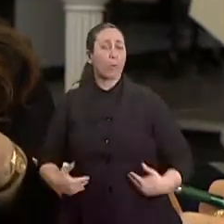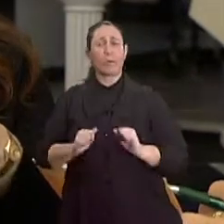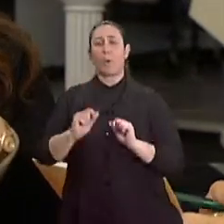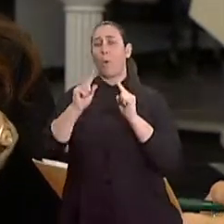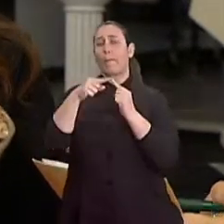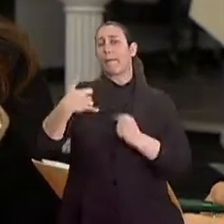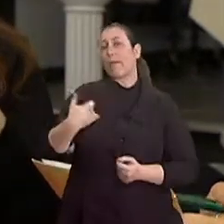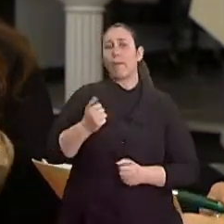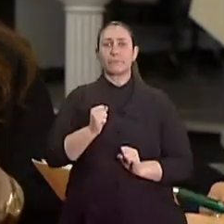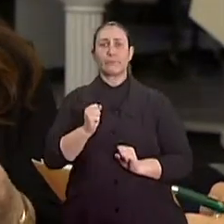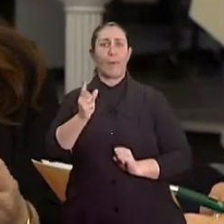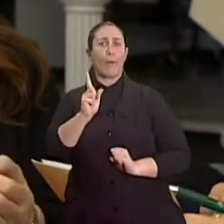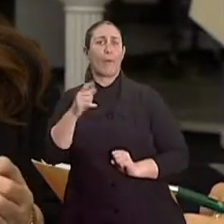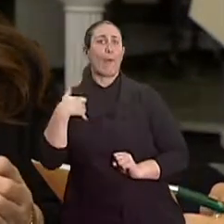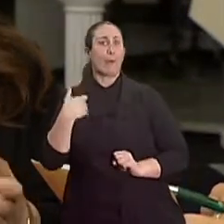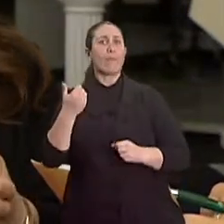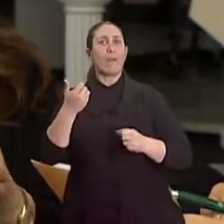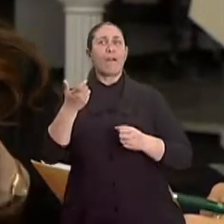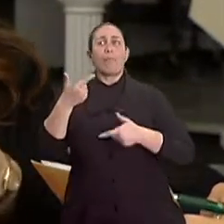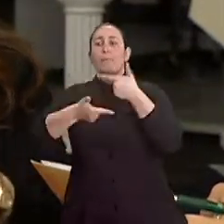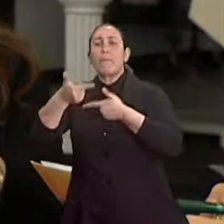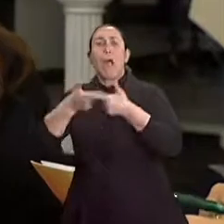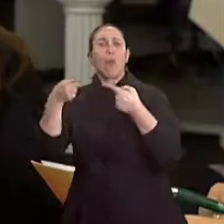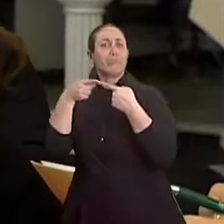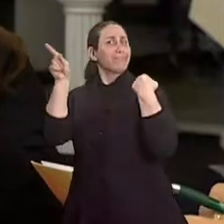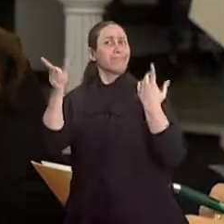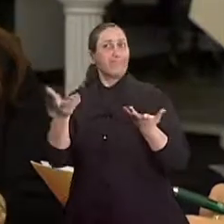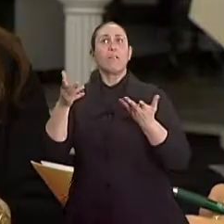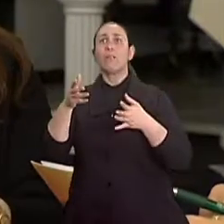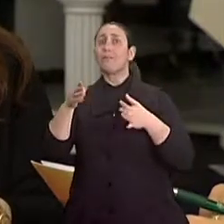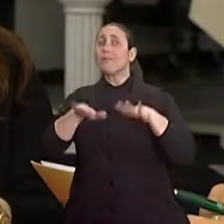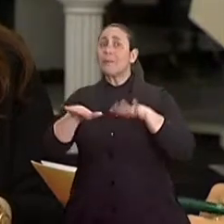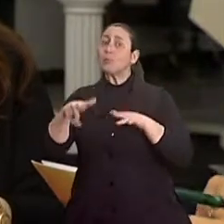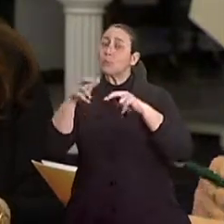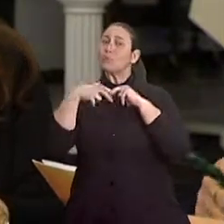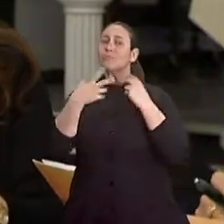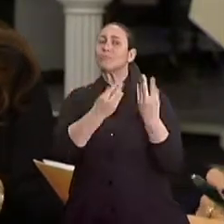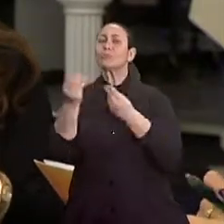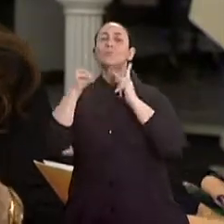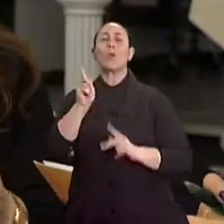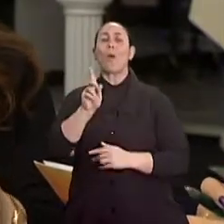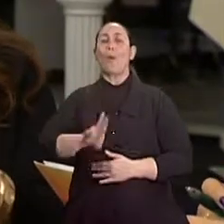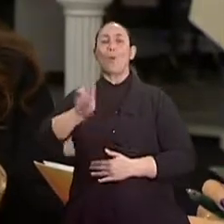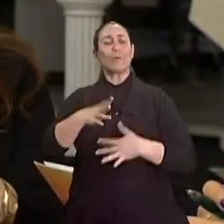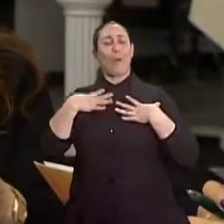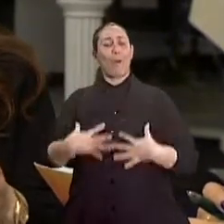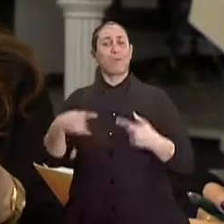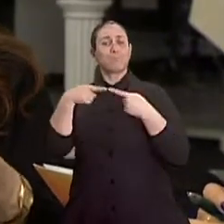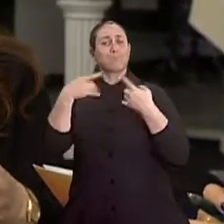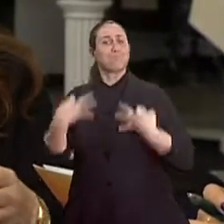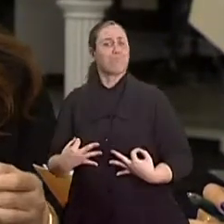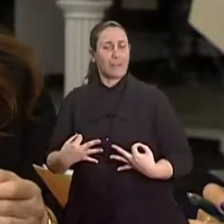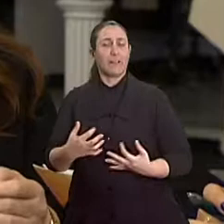idade, não combina com o tipo de trabalho que elas executam. Então, por isso que elas não estão adequadas. Então, a gente vê aberrações. Uhum. Tu olha na rua